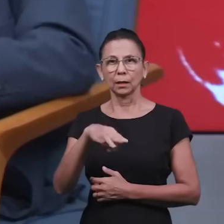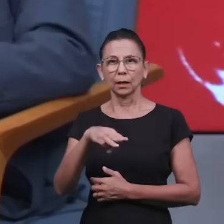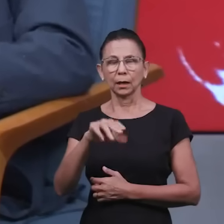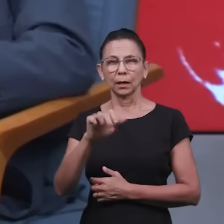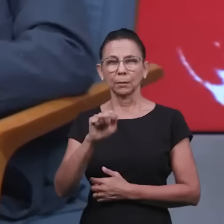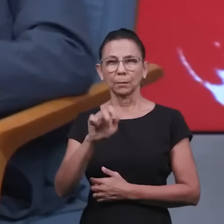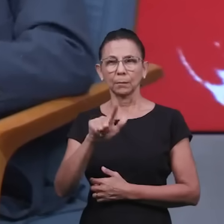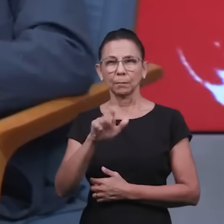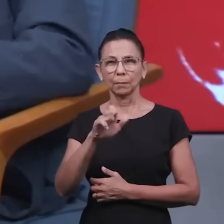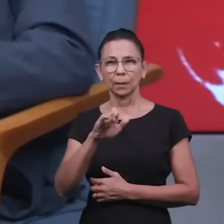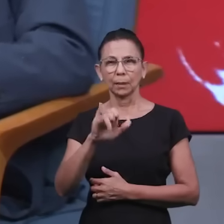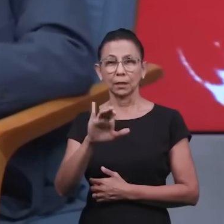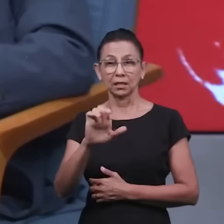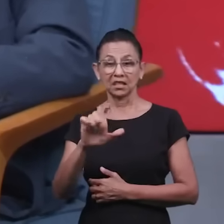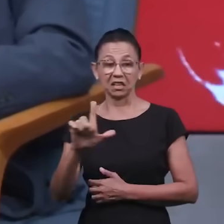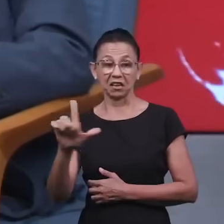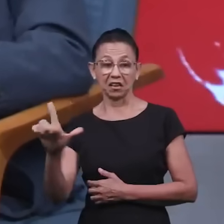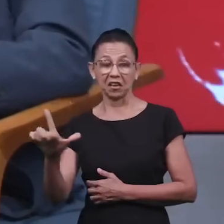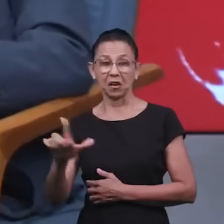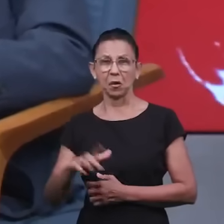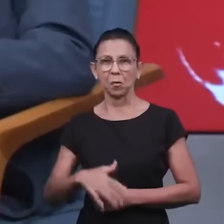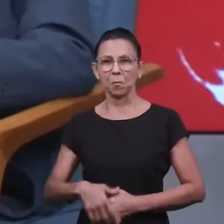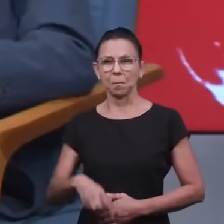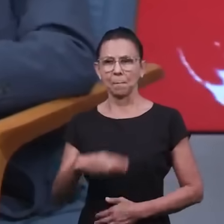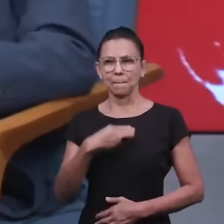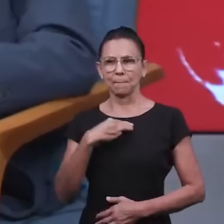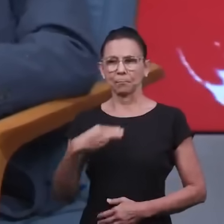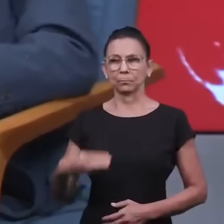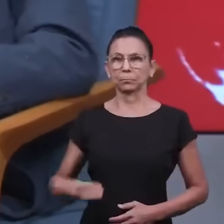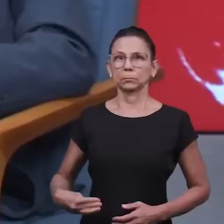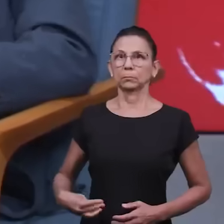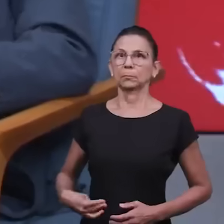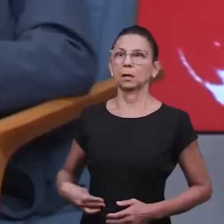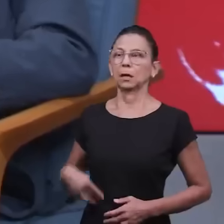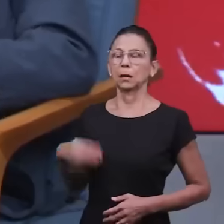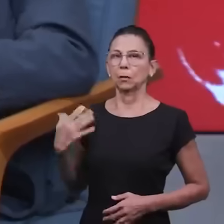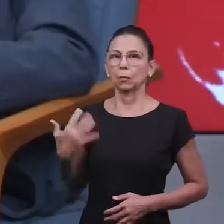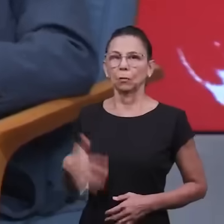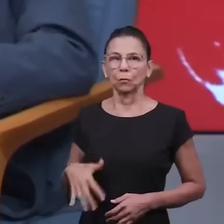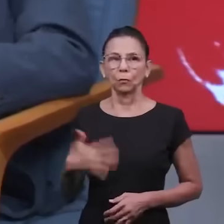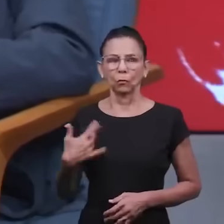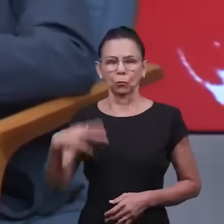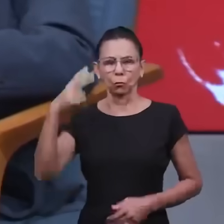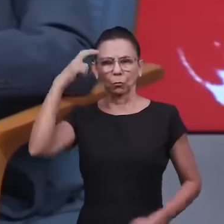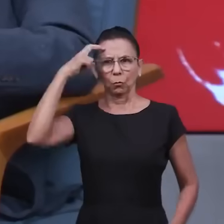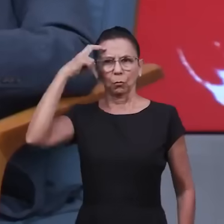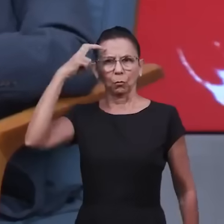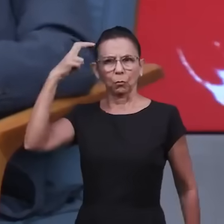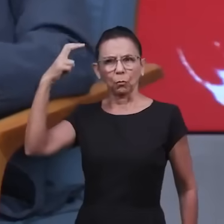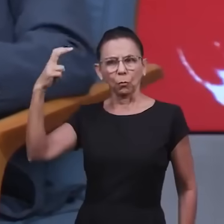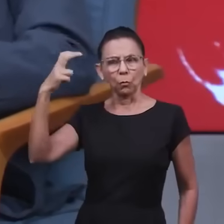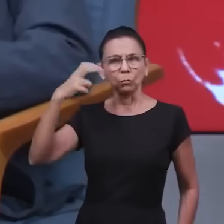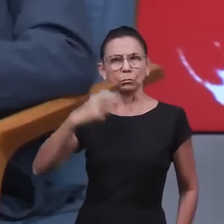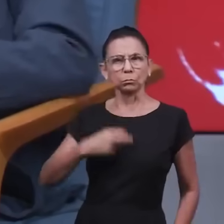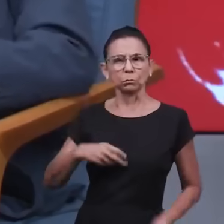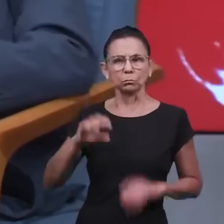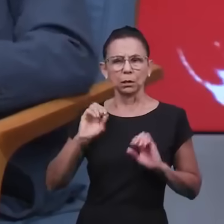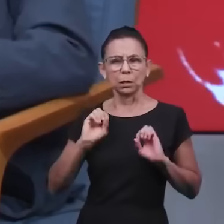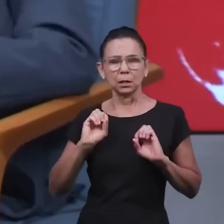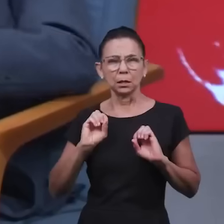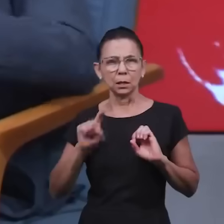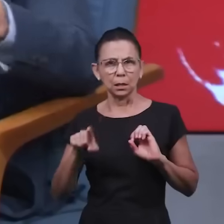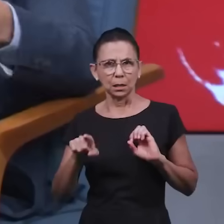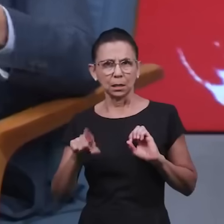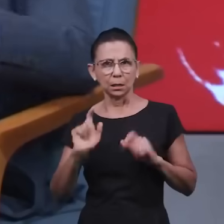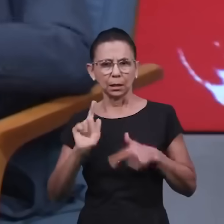mestre, né, de ensino da religião, né, dos fariseus, de tudo aquilo